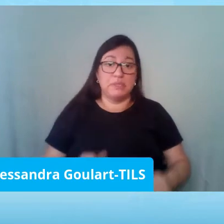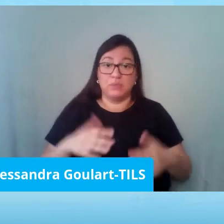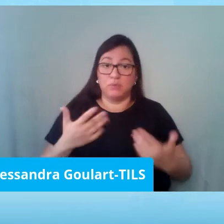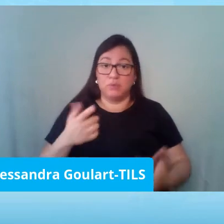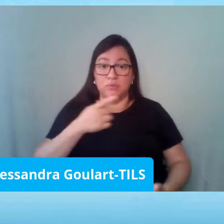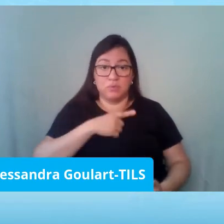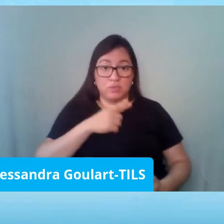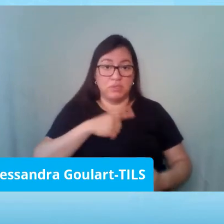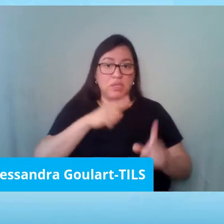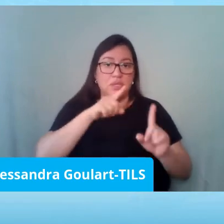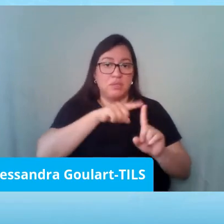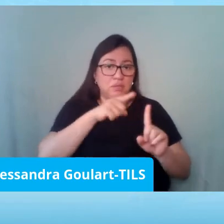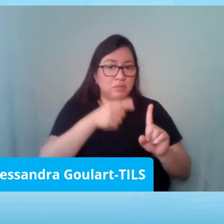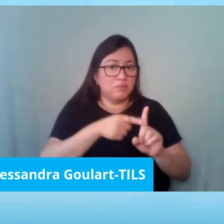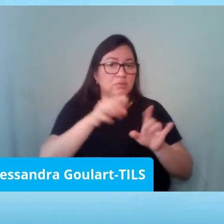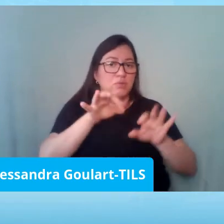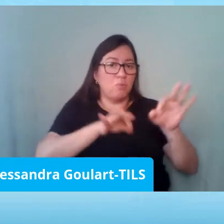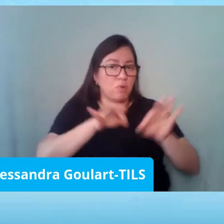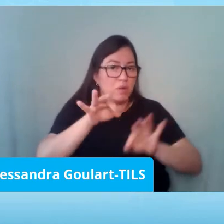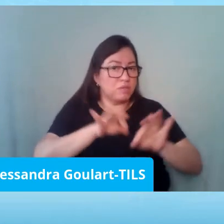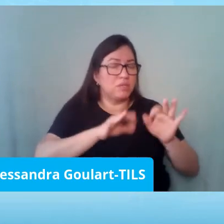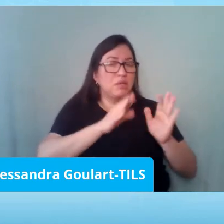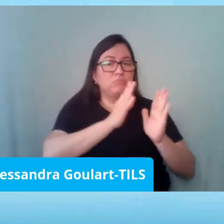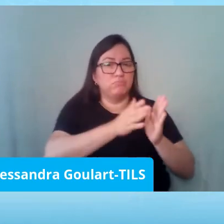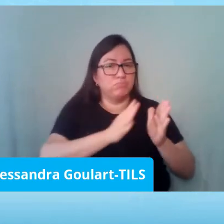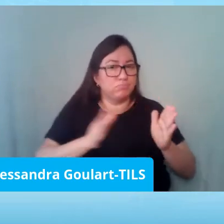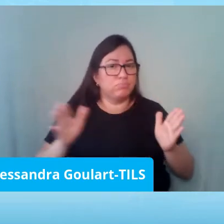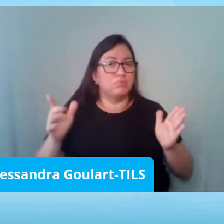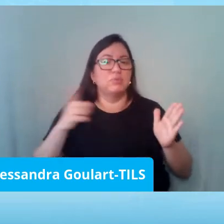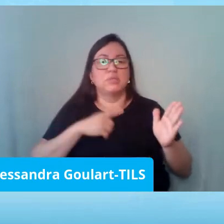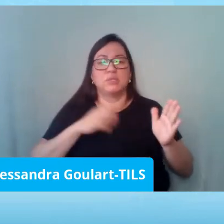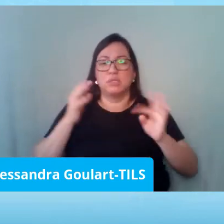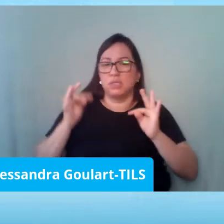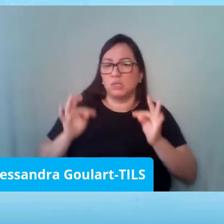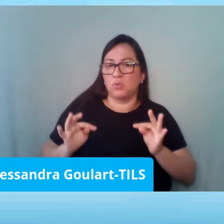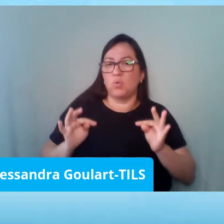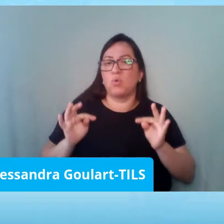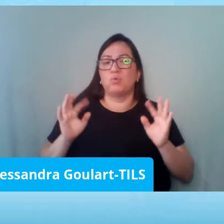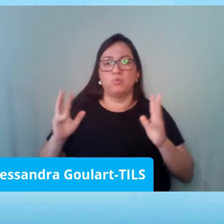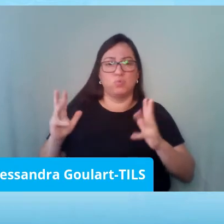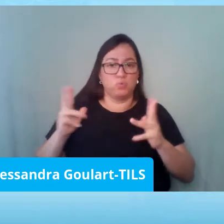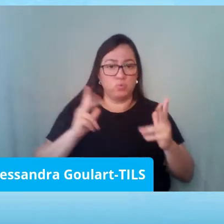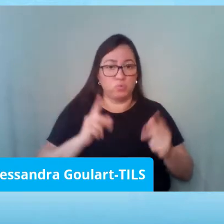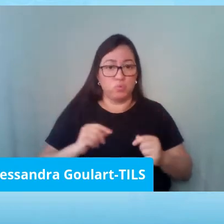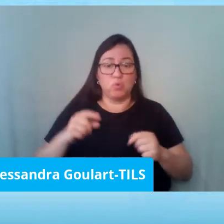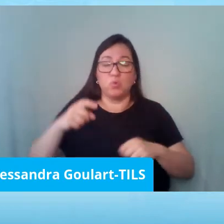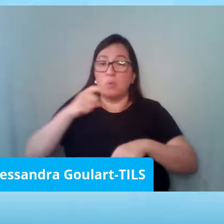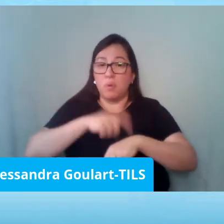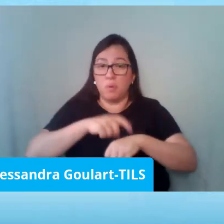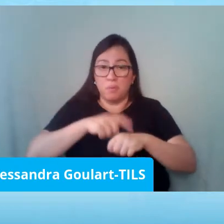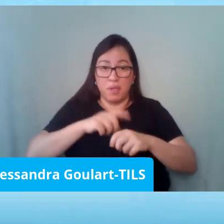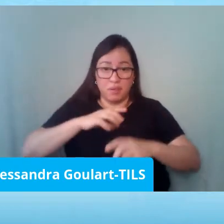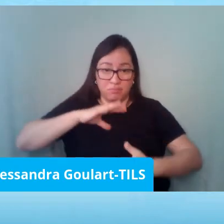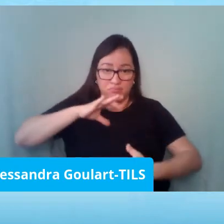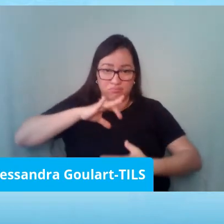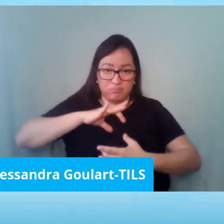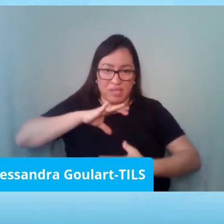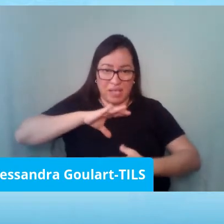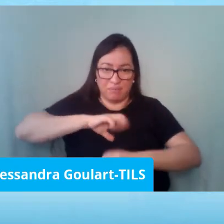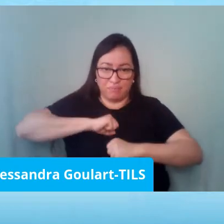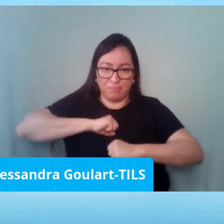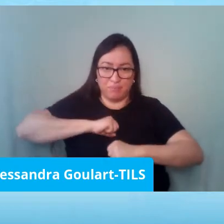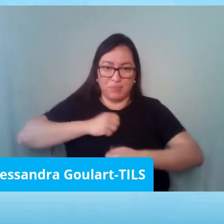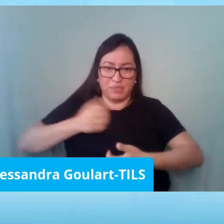planejada, organizada, que essa pessoa se tratou, que se organizou, a chance de transmissão vertical é praticamente